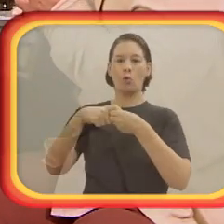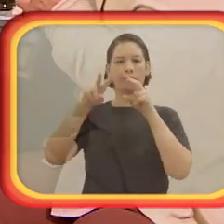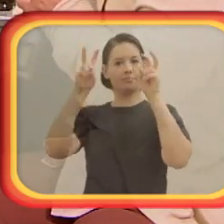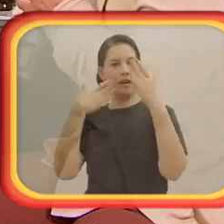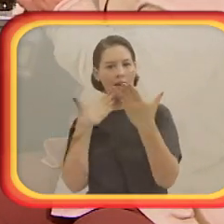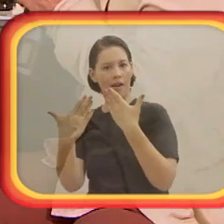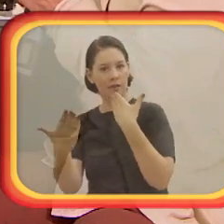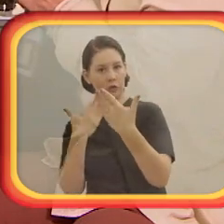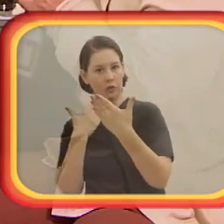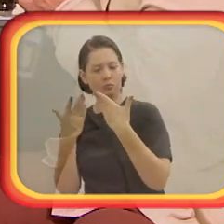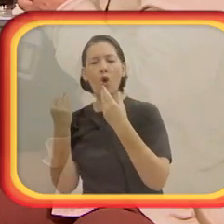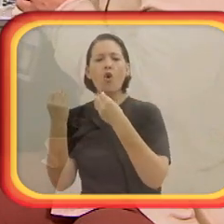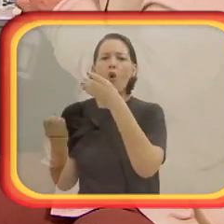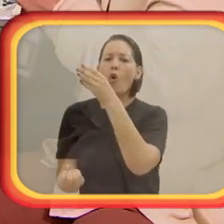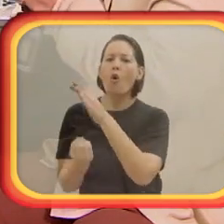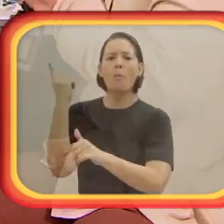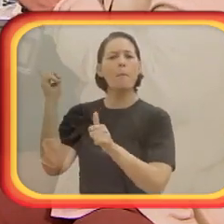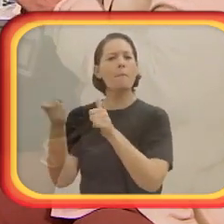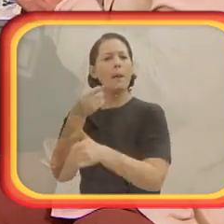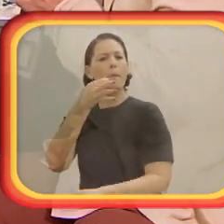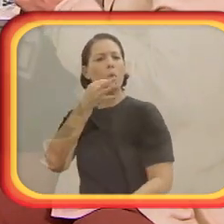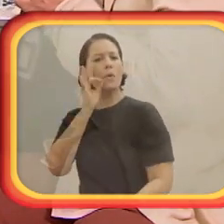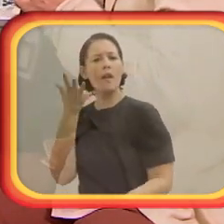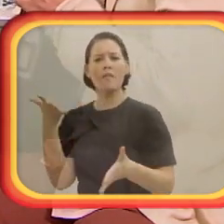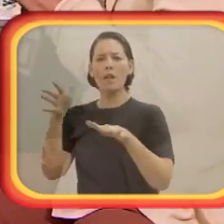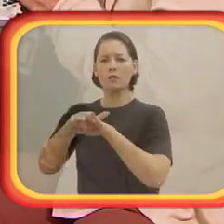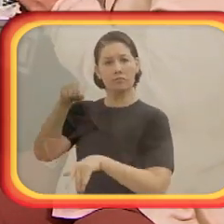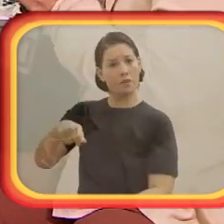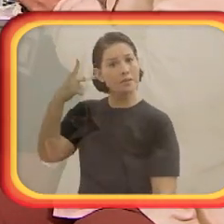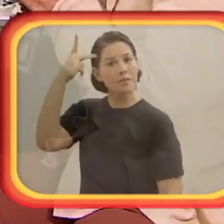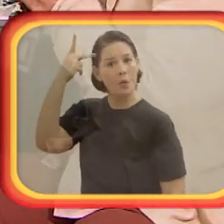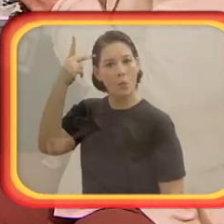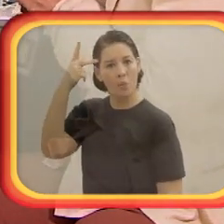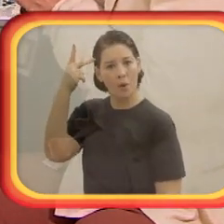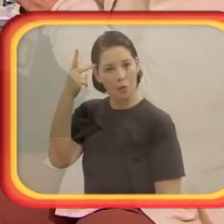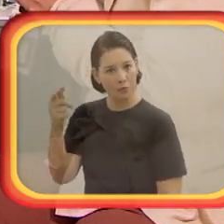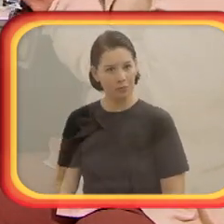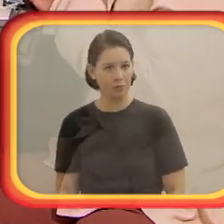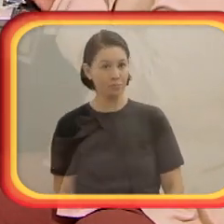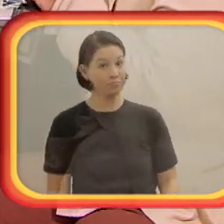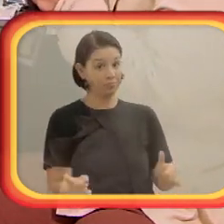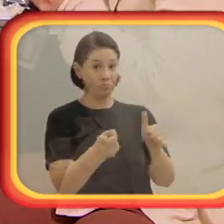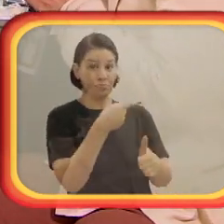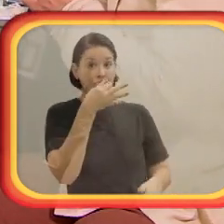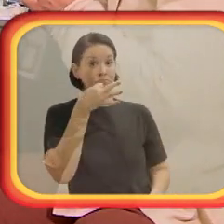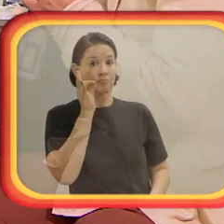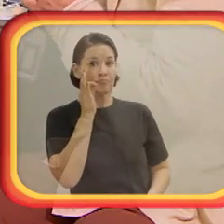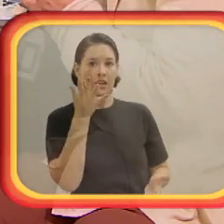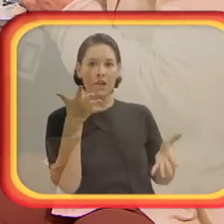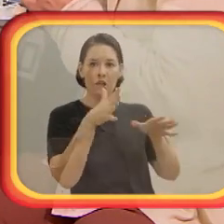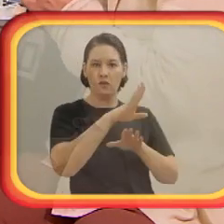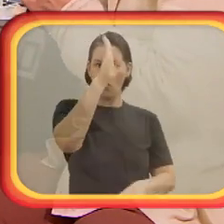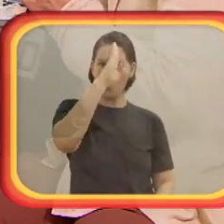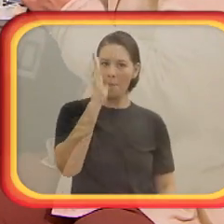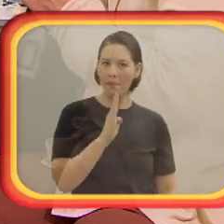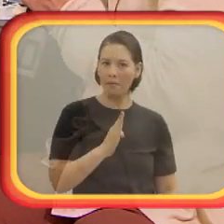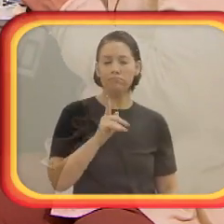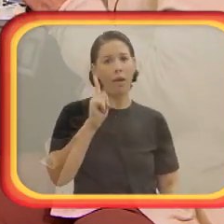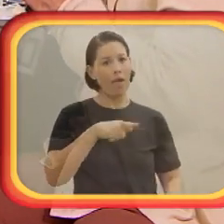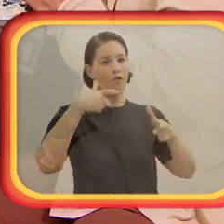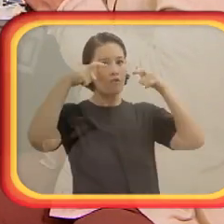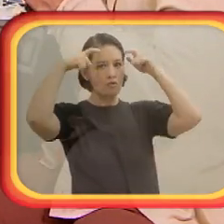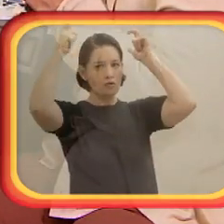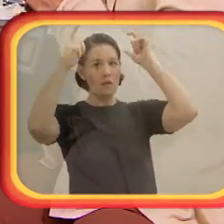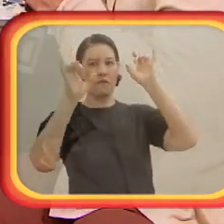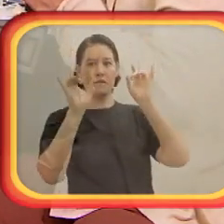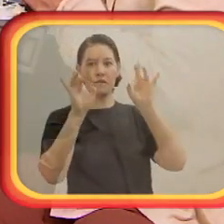Vamos fazer completo agora. Vamos lá. Aqui que tá com inveja. Olha aqui. Tintim. Fernanda e Simone bebem café.